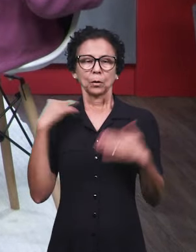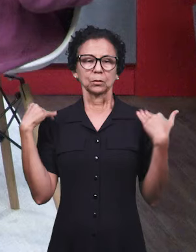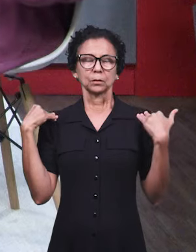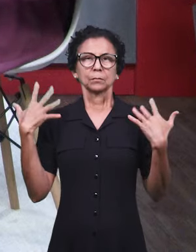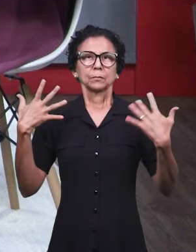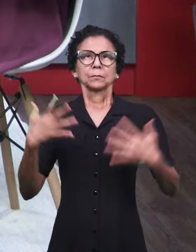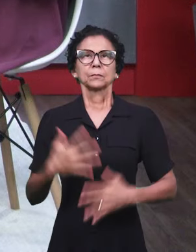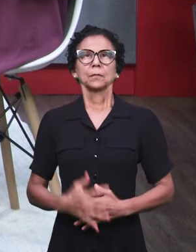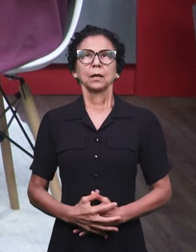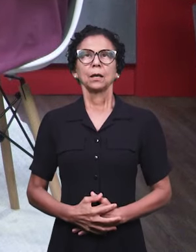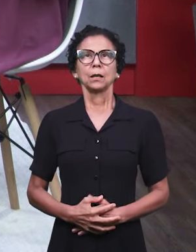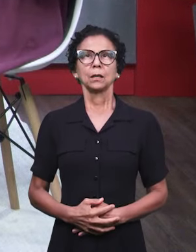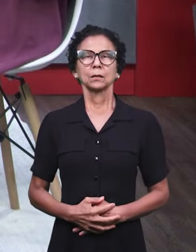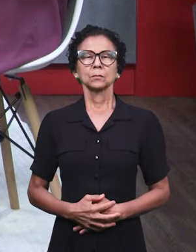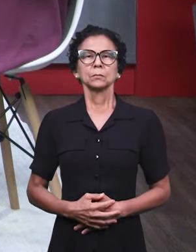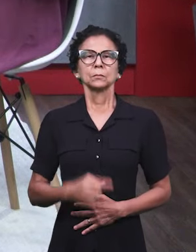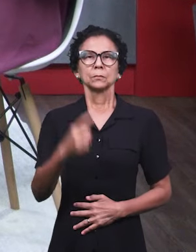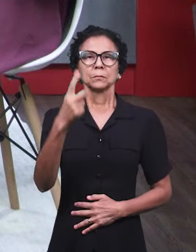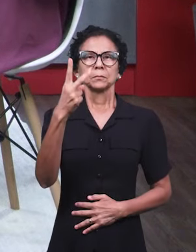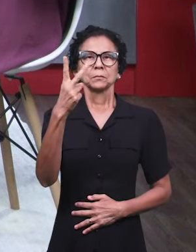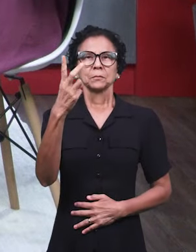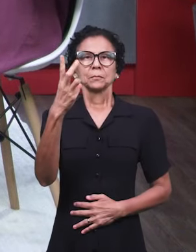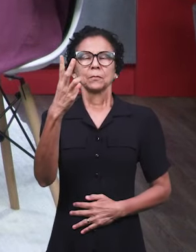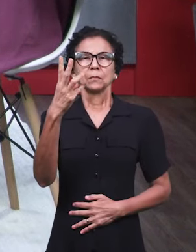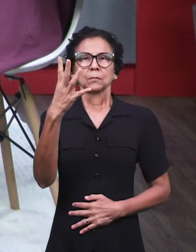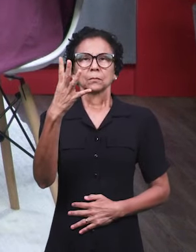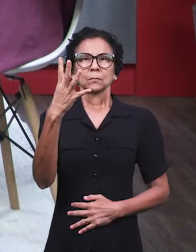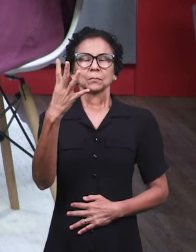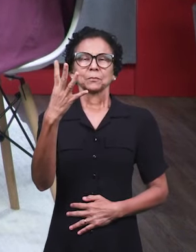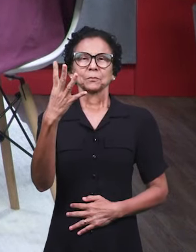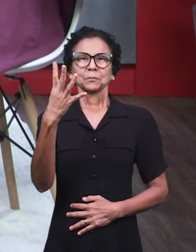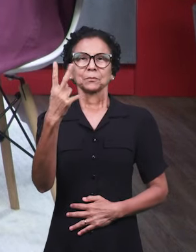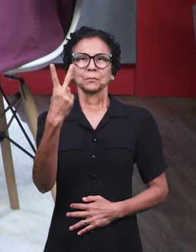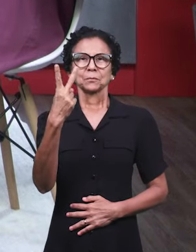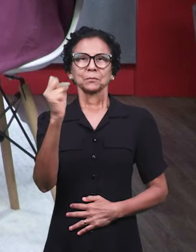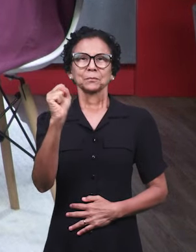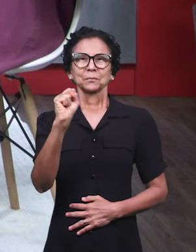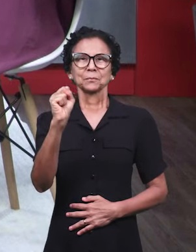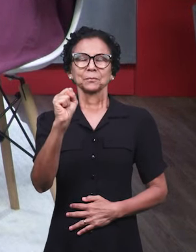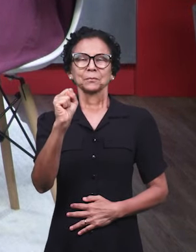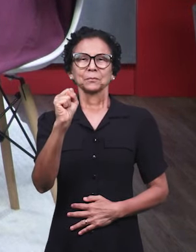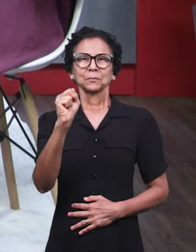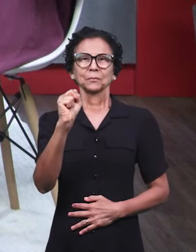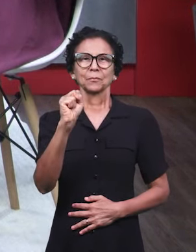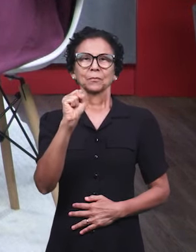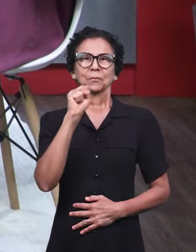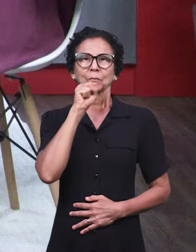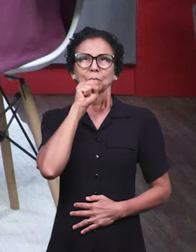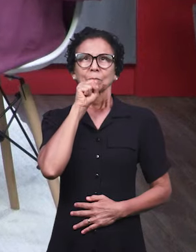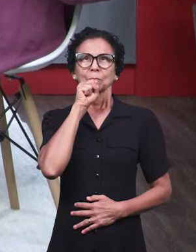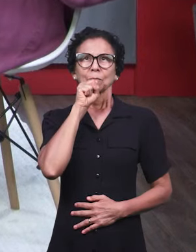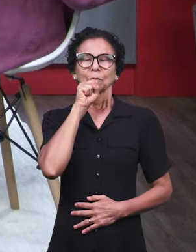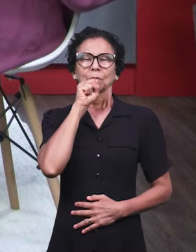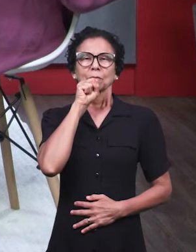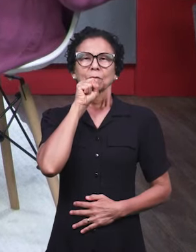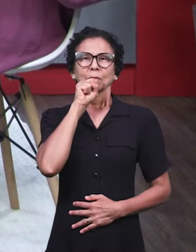E inspiremos. Ó. Segura por 2 segundos. E